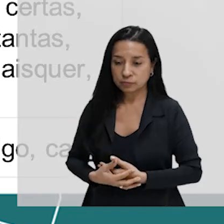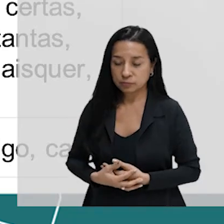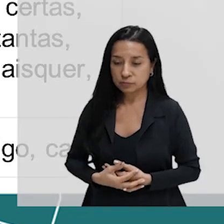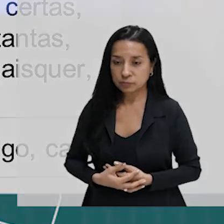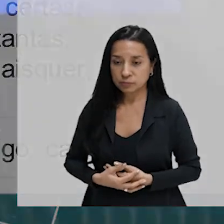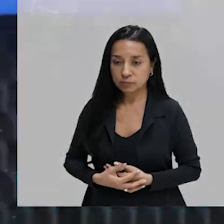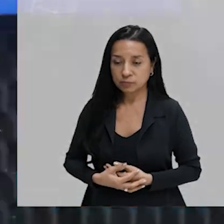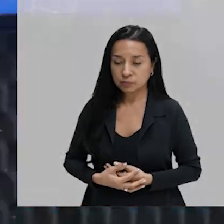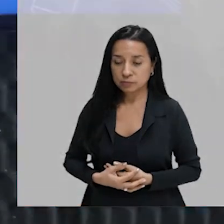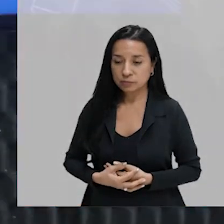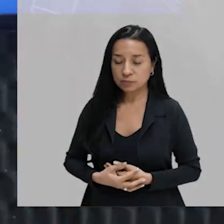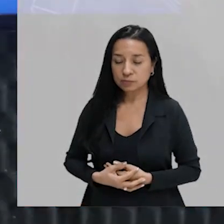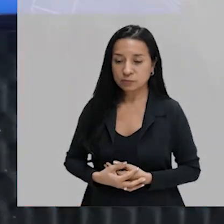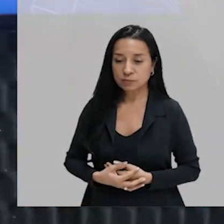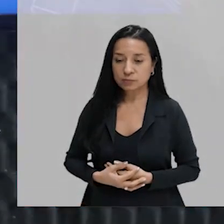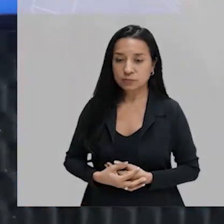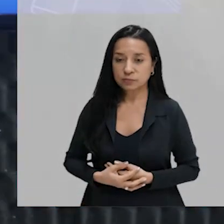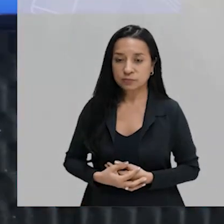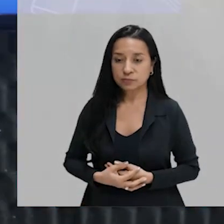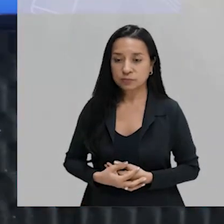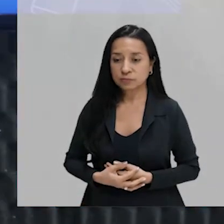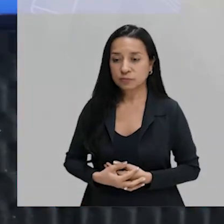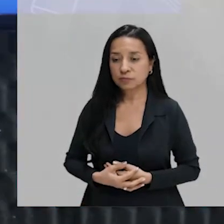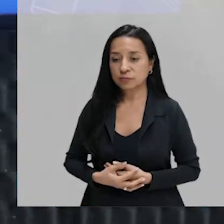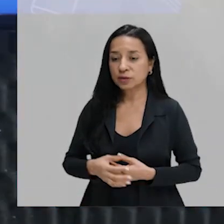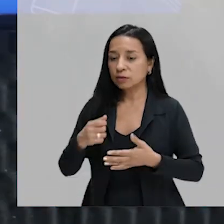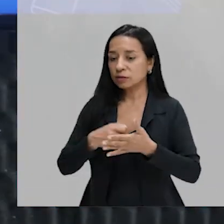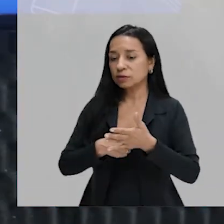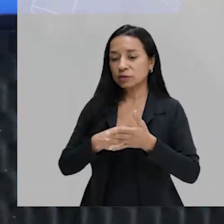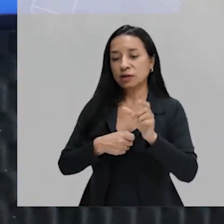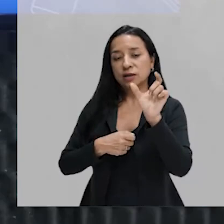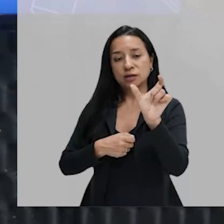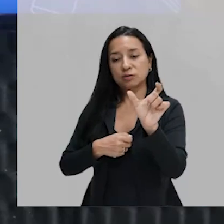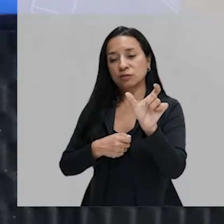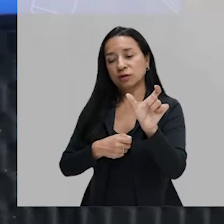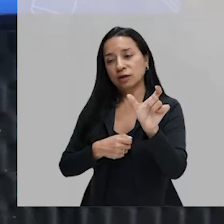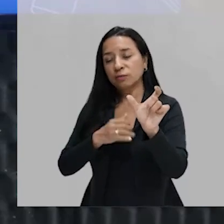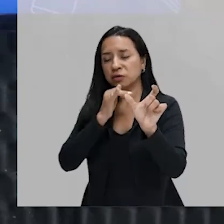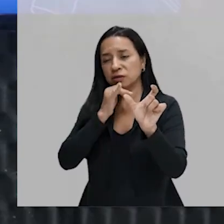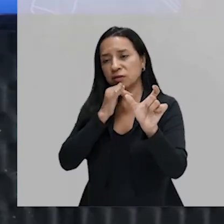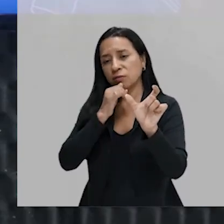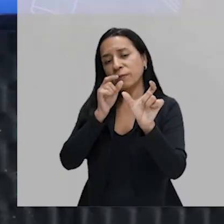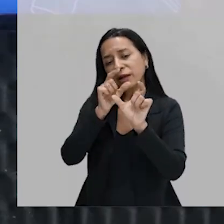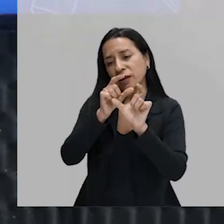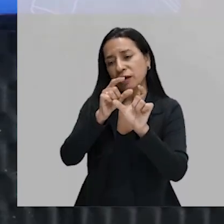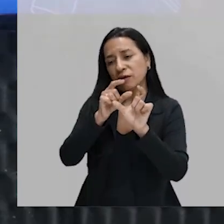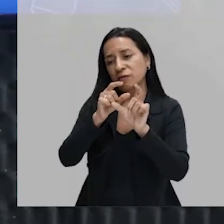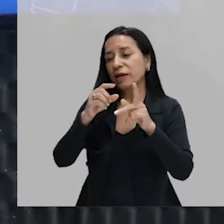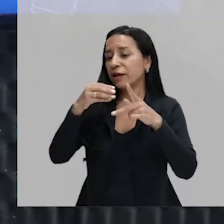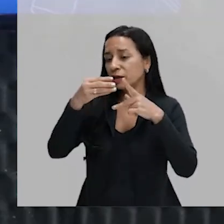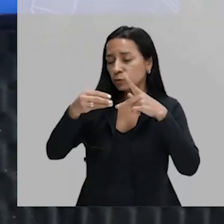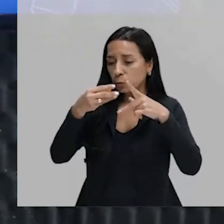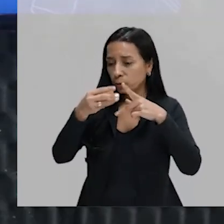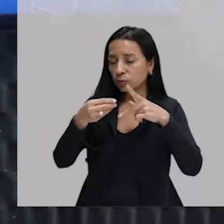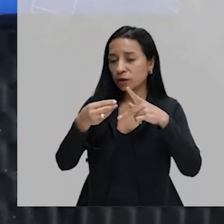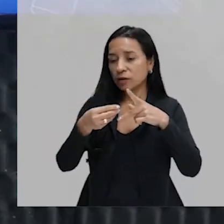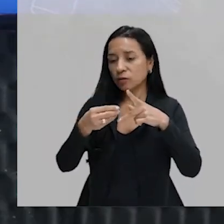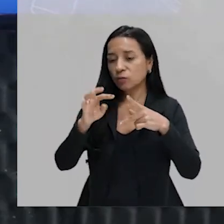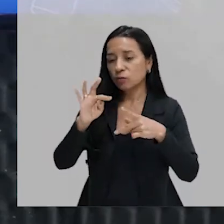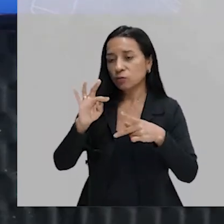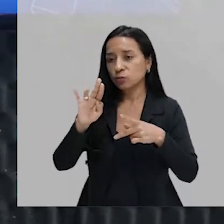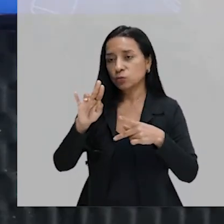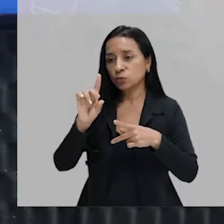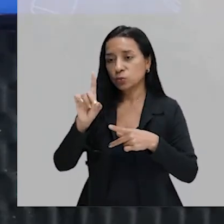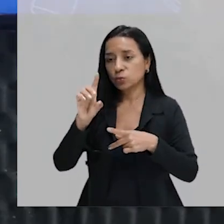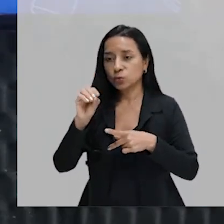outrem, algo, cada. Tentem colocar uma dessas palavras no plural. Será que eu consigo colocar? Todos,